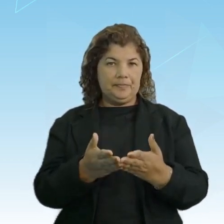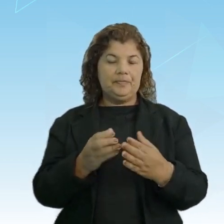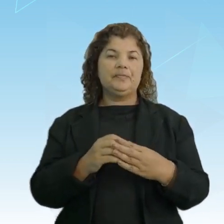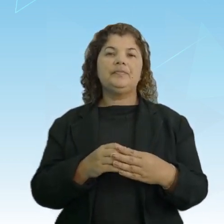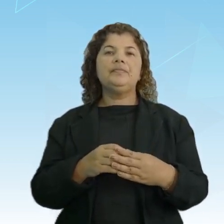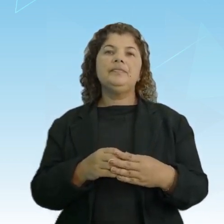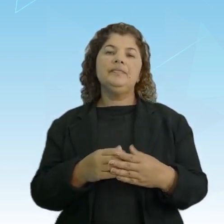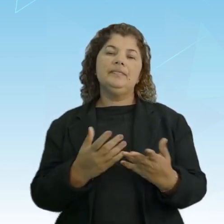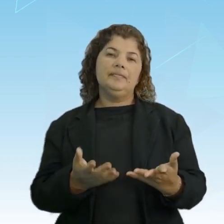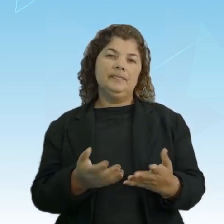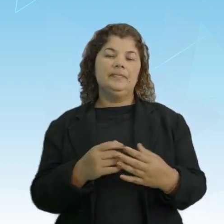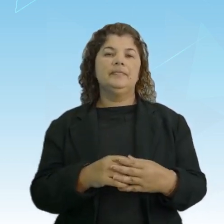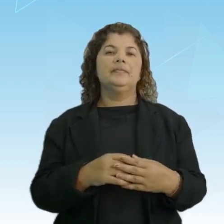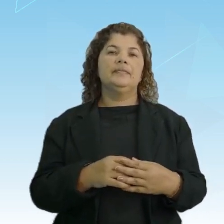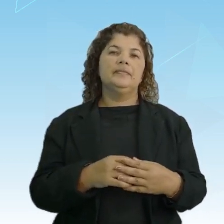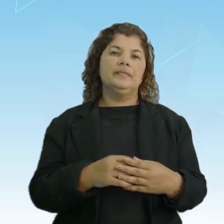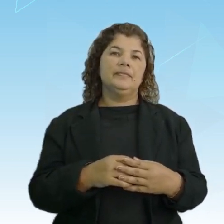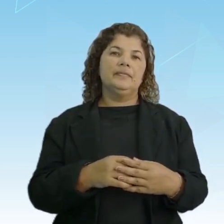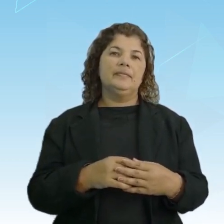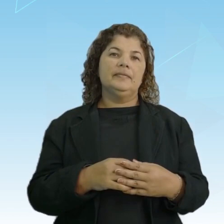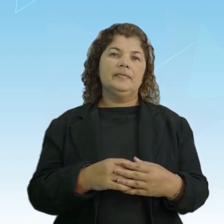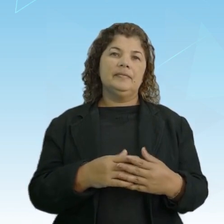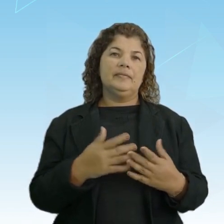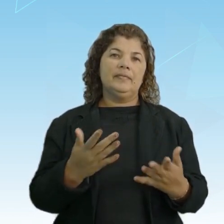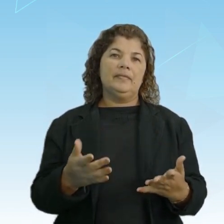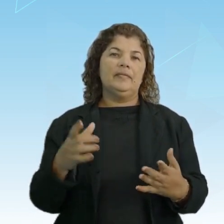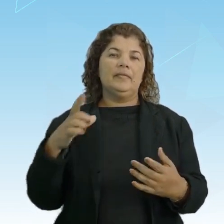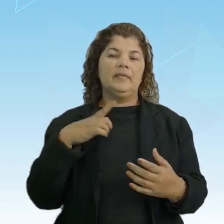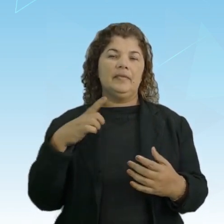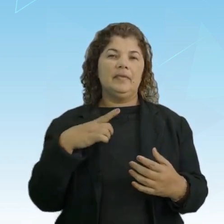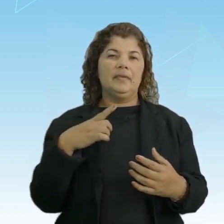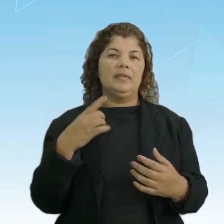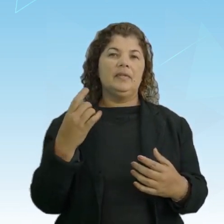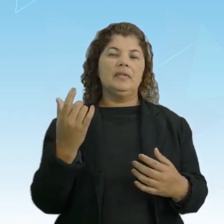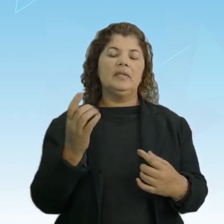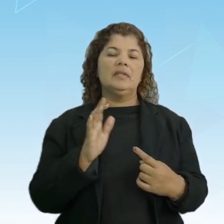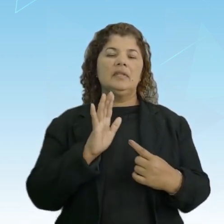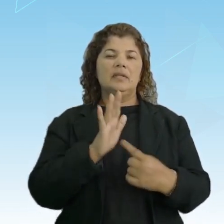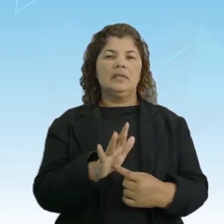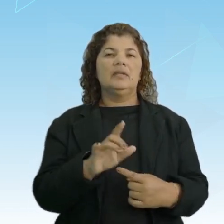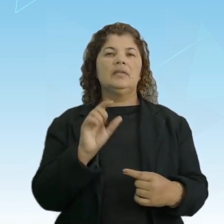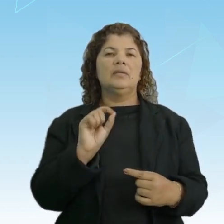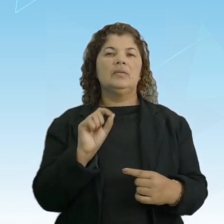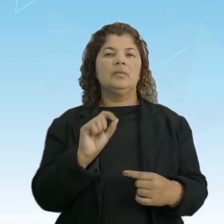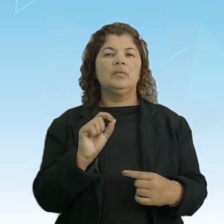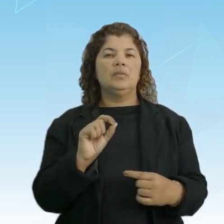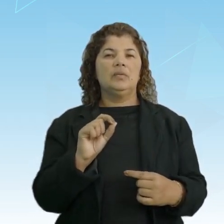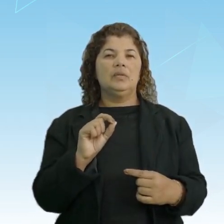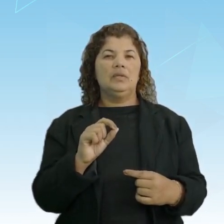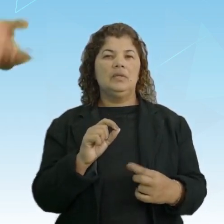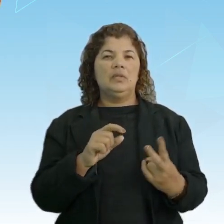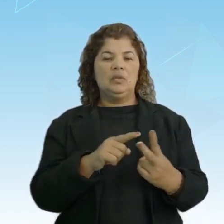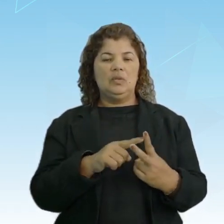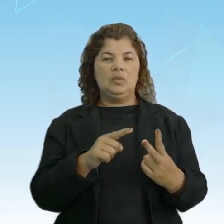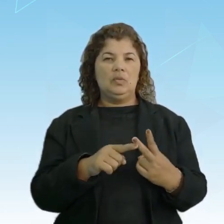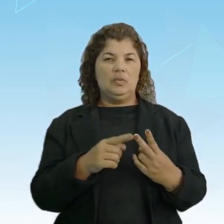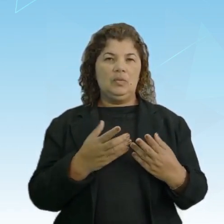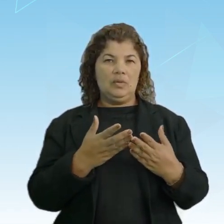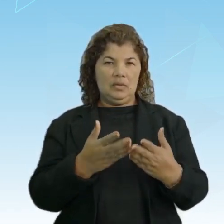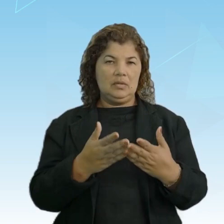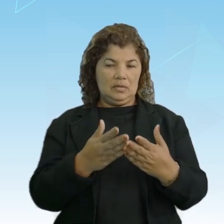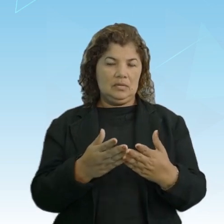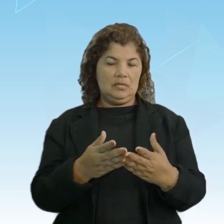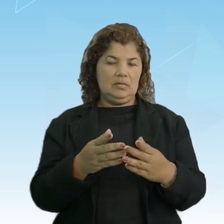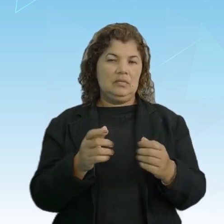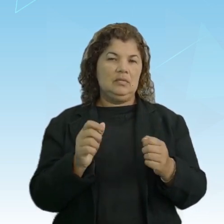Sendo assim, cabe destacar, hoje, sabe-se que inúmeras expedições foram